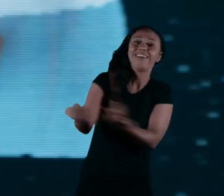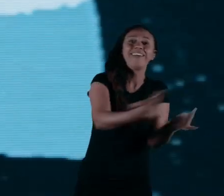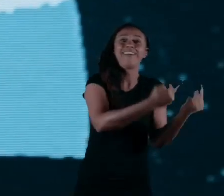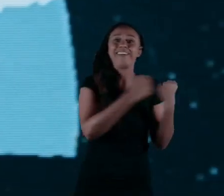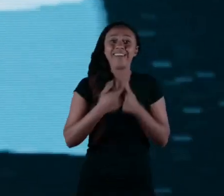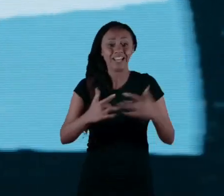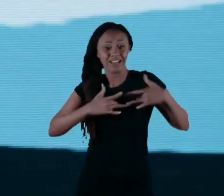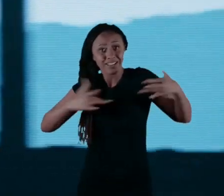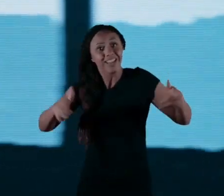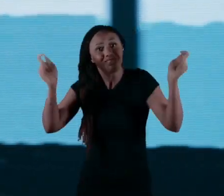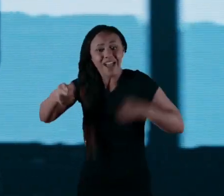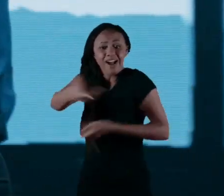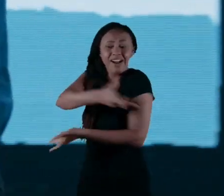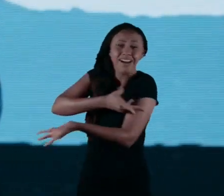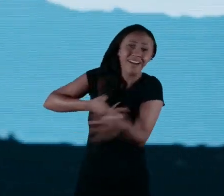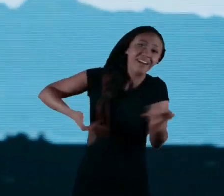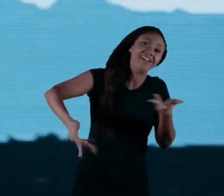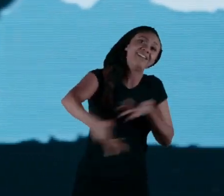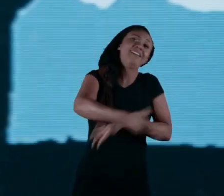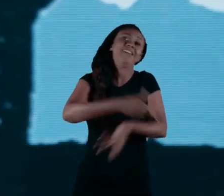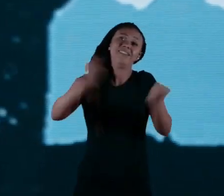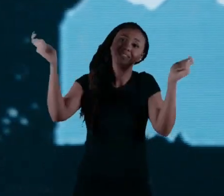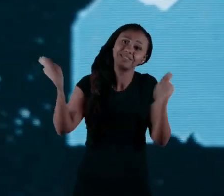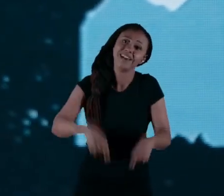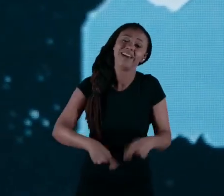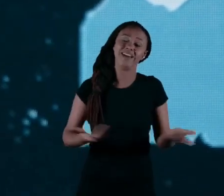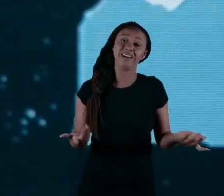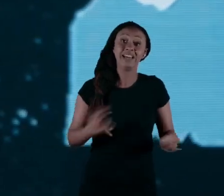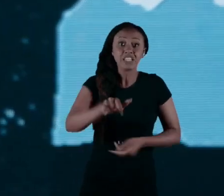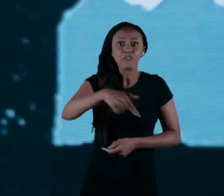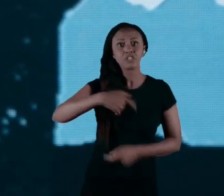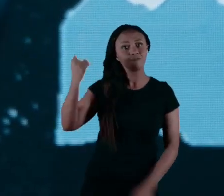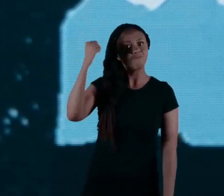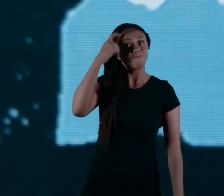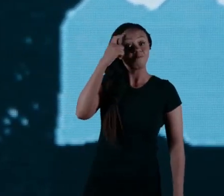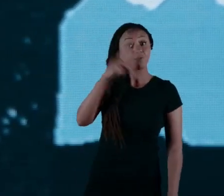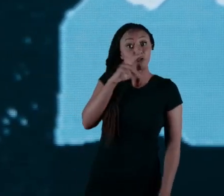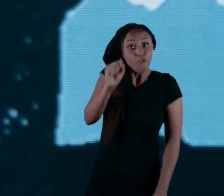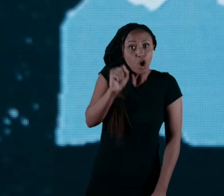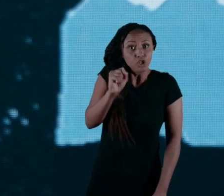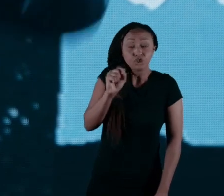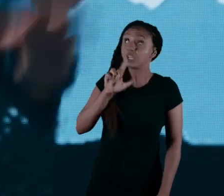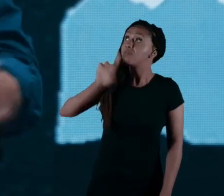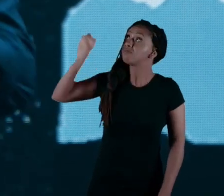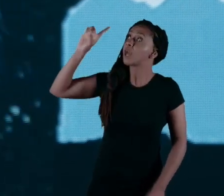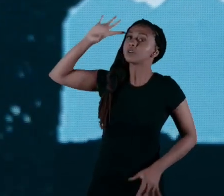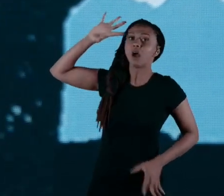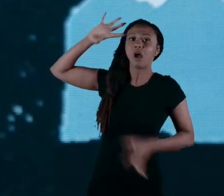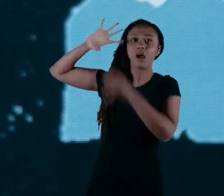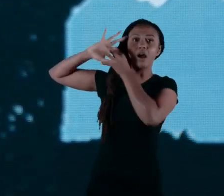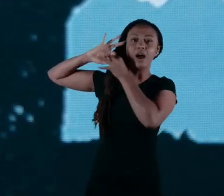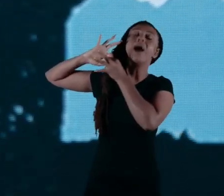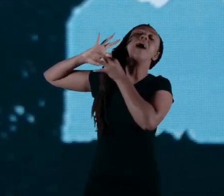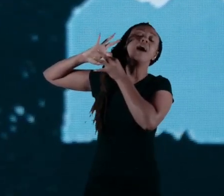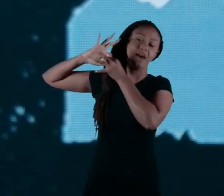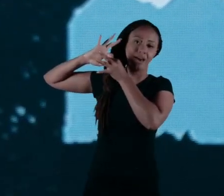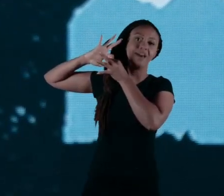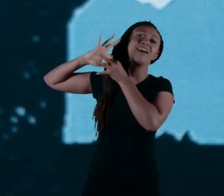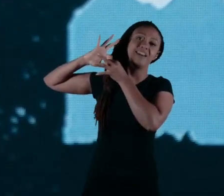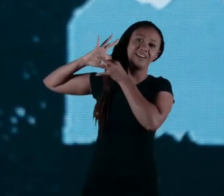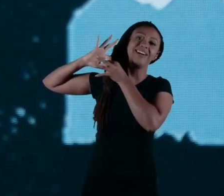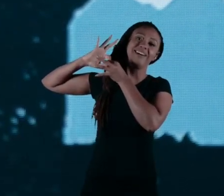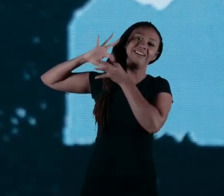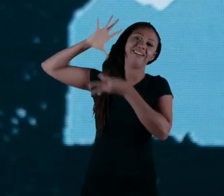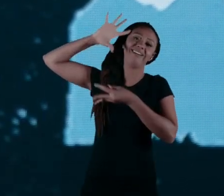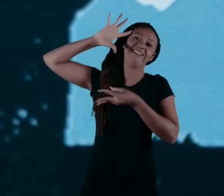a generosidade. Então, quando você tem uma mente forte em Deus, você sabe que quanto